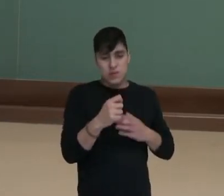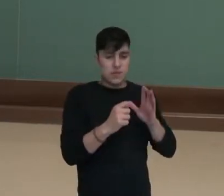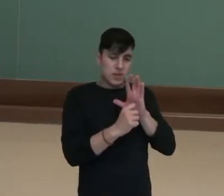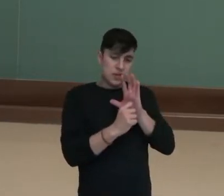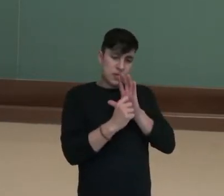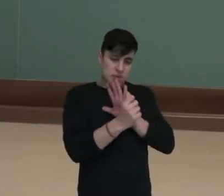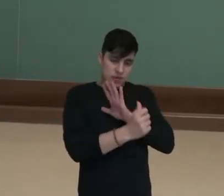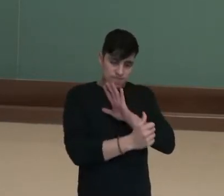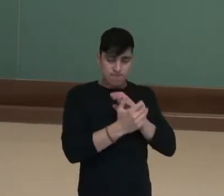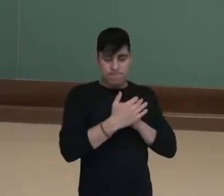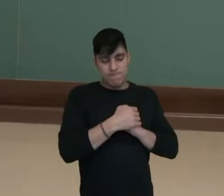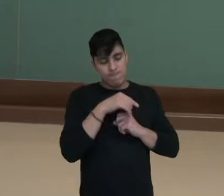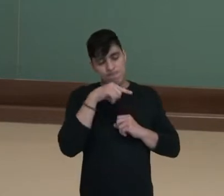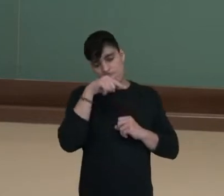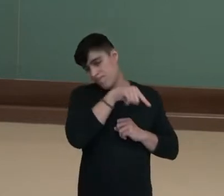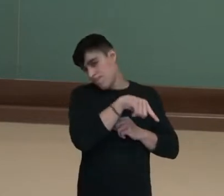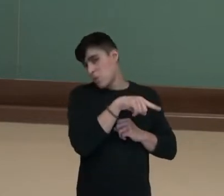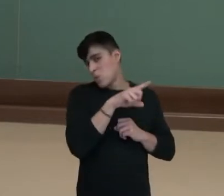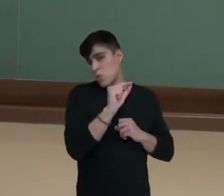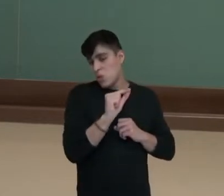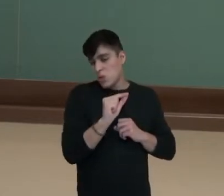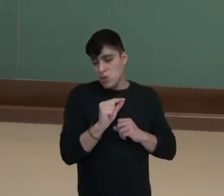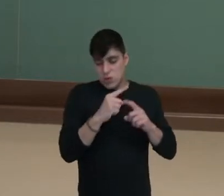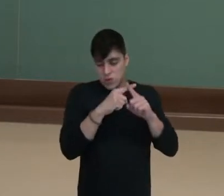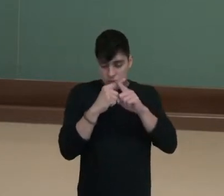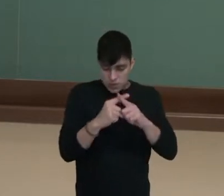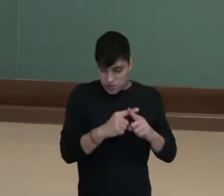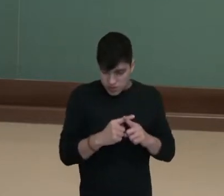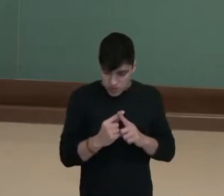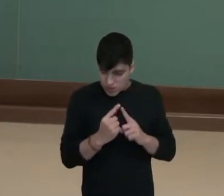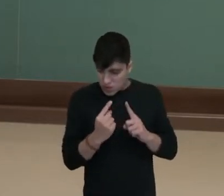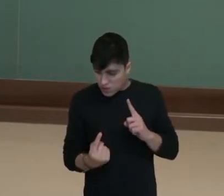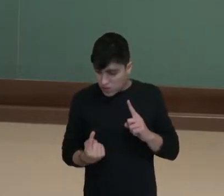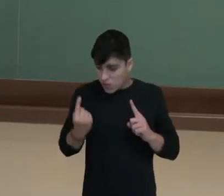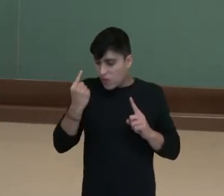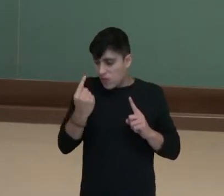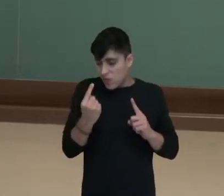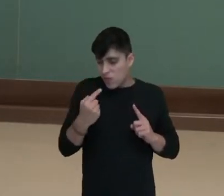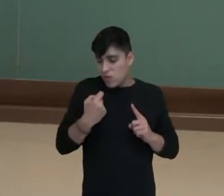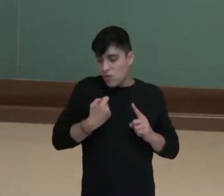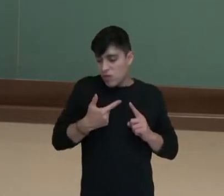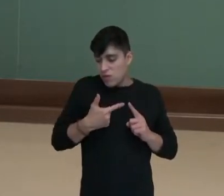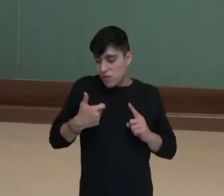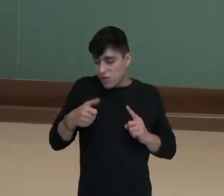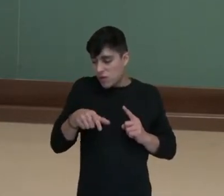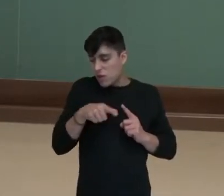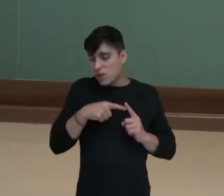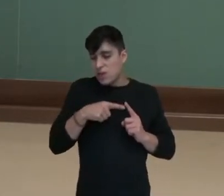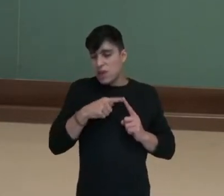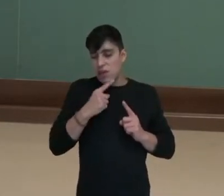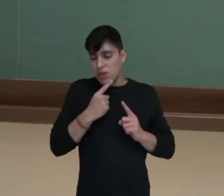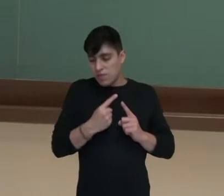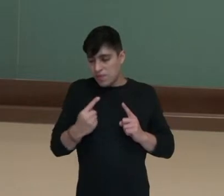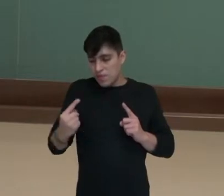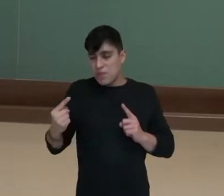Down. Ela tem um cromossomo a mais lá no cromossomo número 21. Então, tem a trissomia do